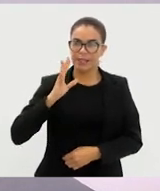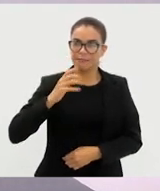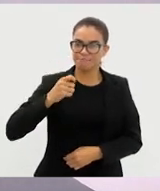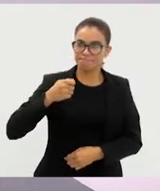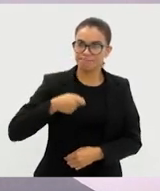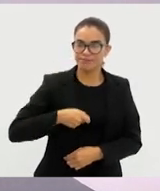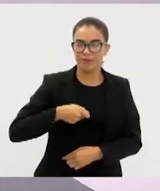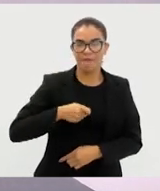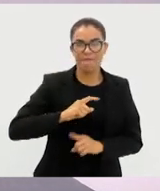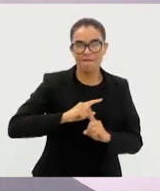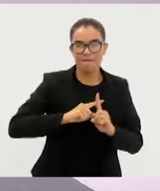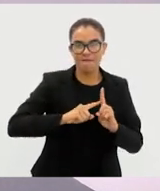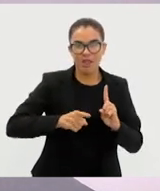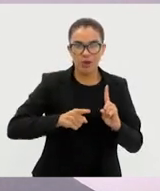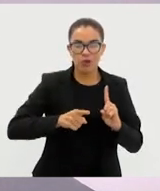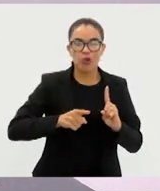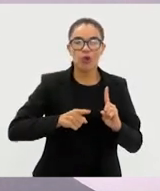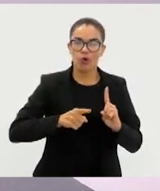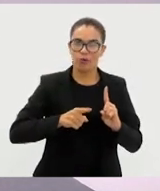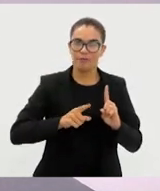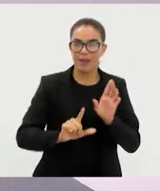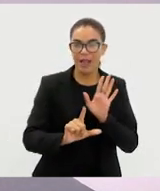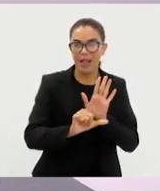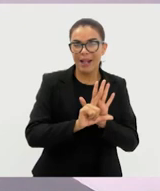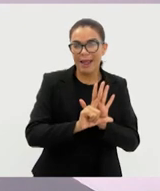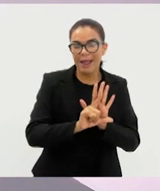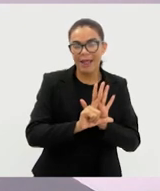vetou muita coisa de forma desnecessária,